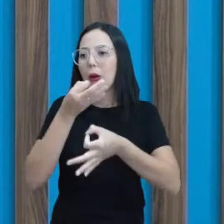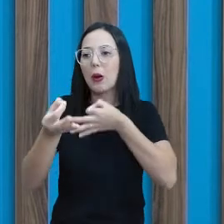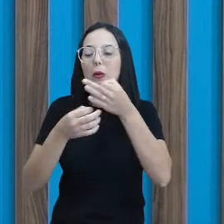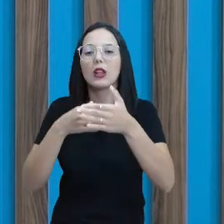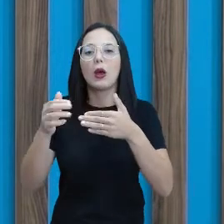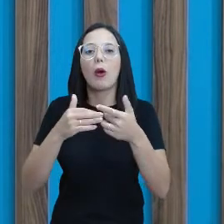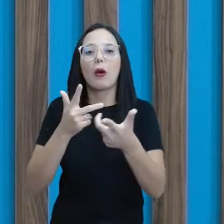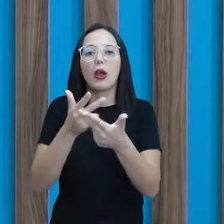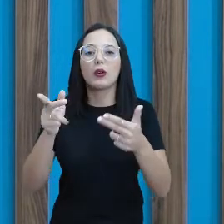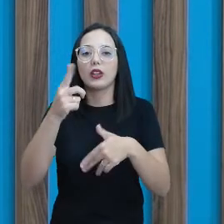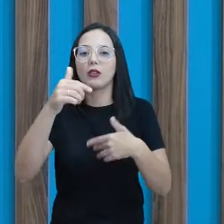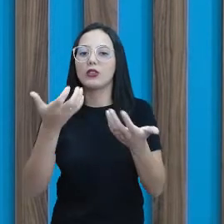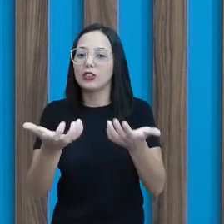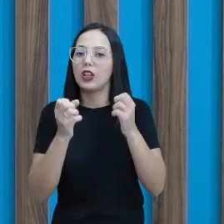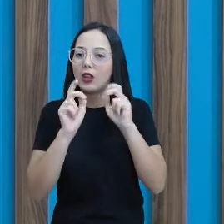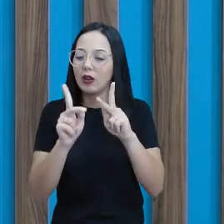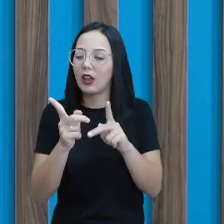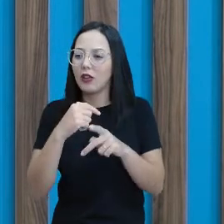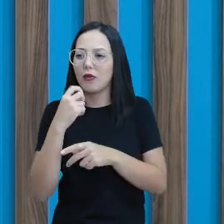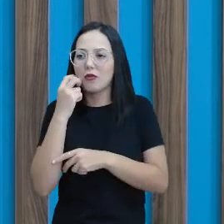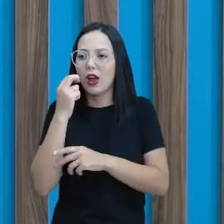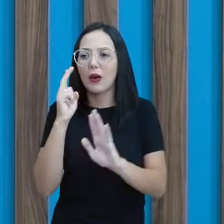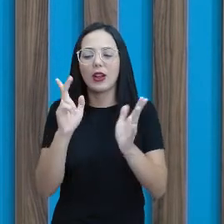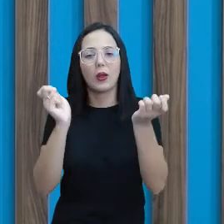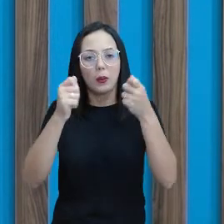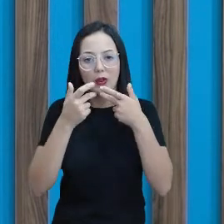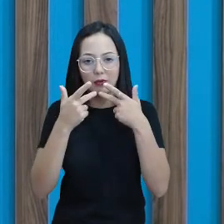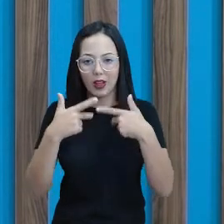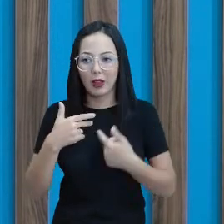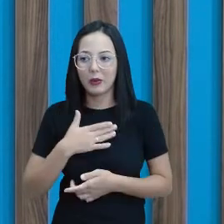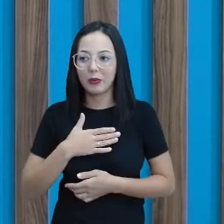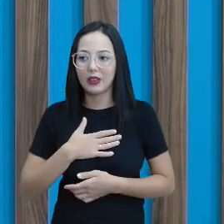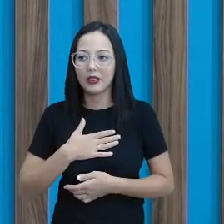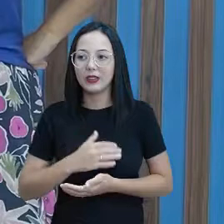que vocês queiram também. Então não se acanhem, podem falar comigo.